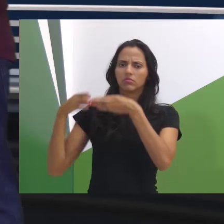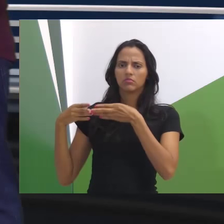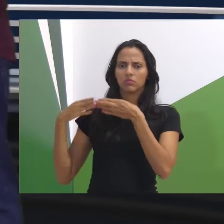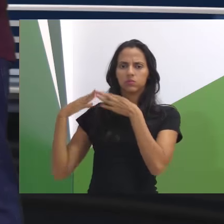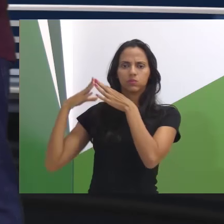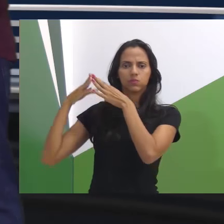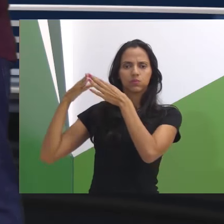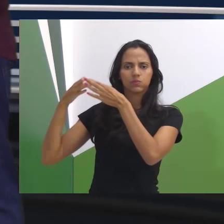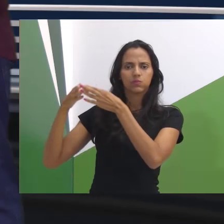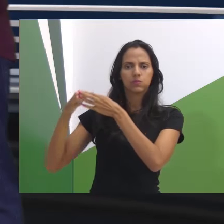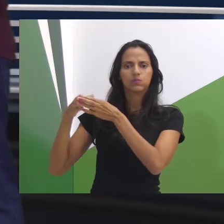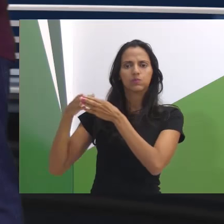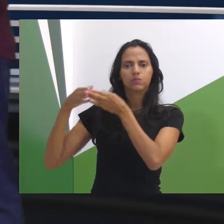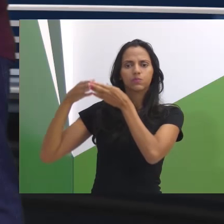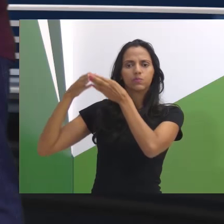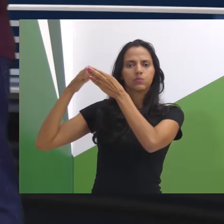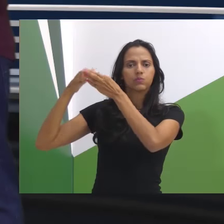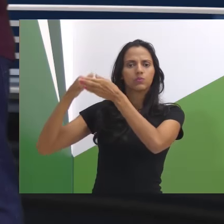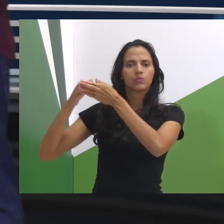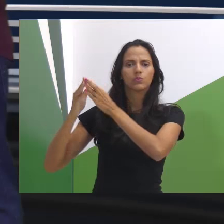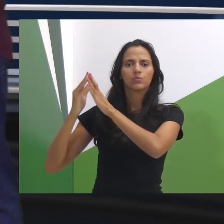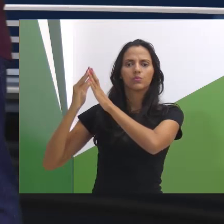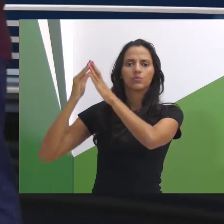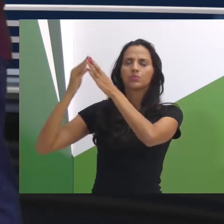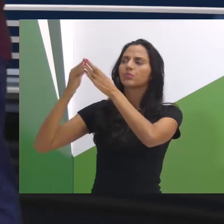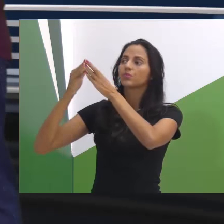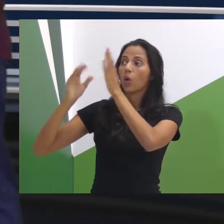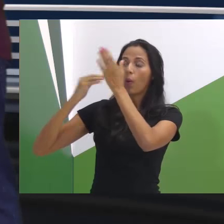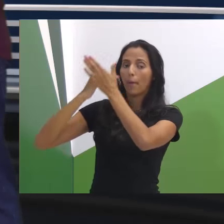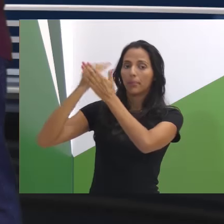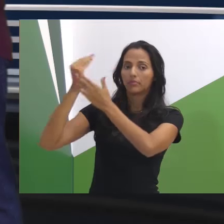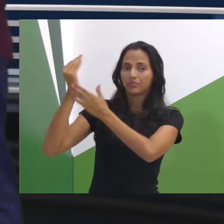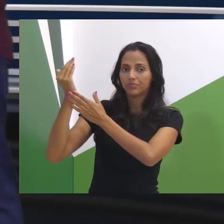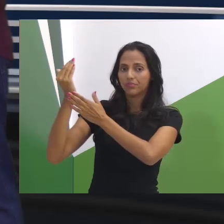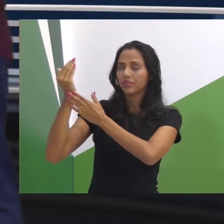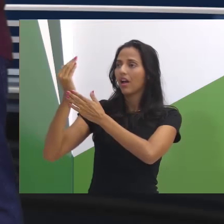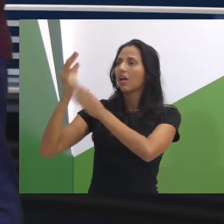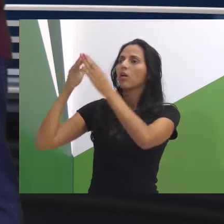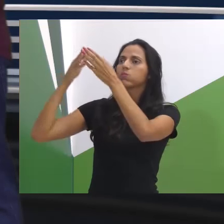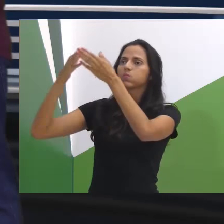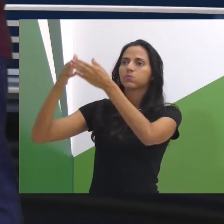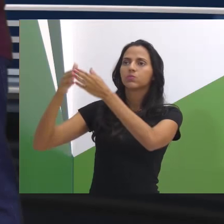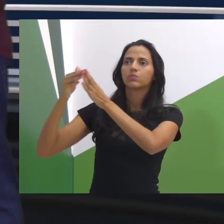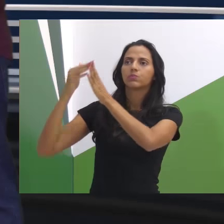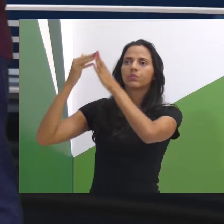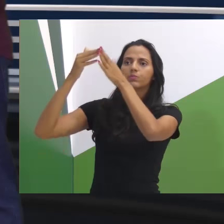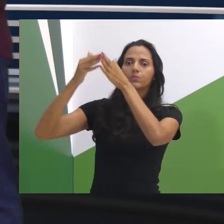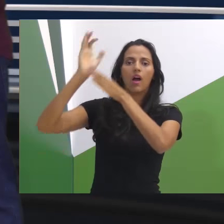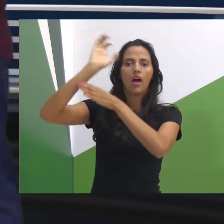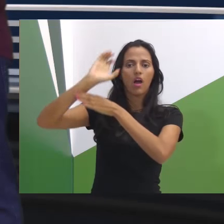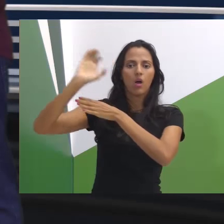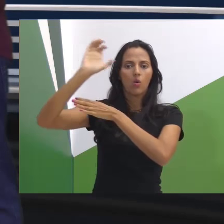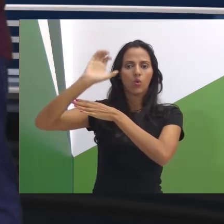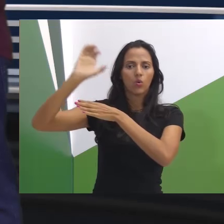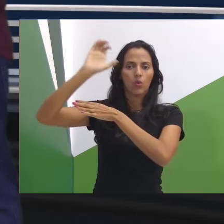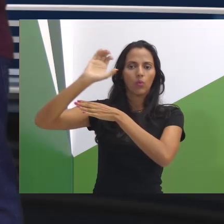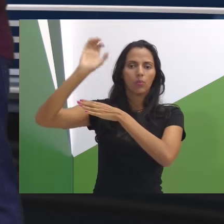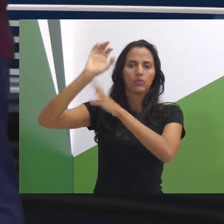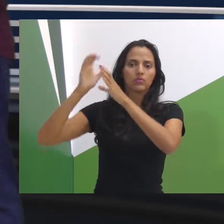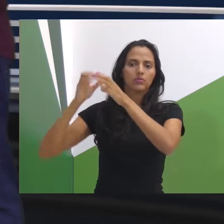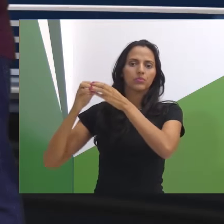levavam A matéria-prima Das colônias Para a Europa E de lá Traziam destilados Rum Fumo E